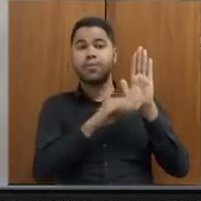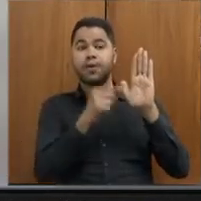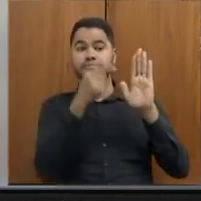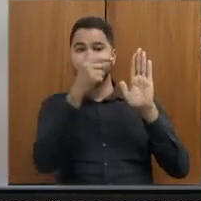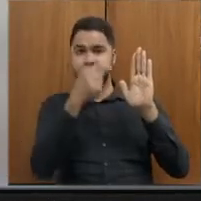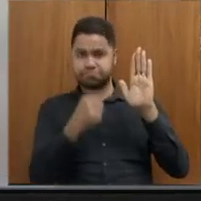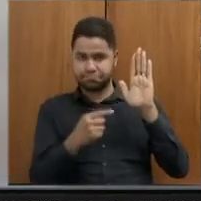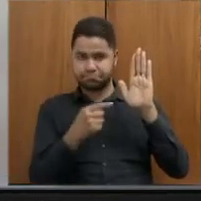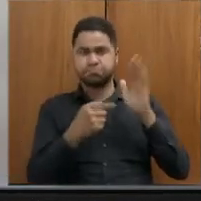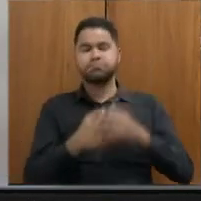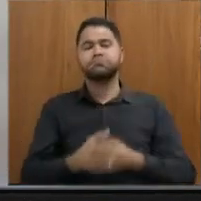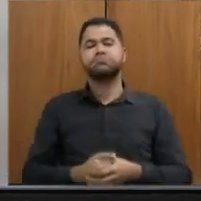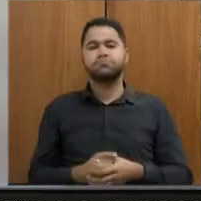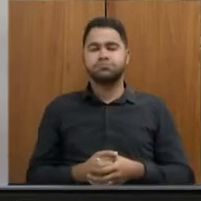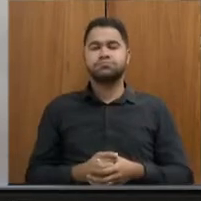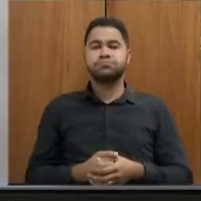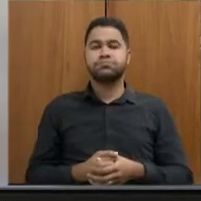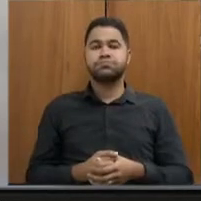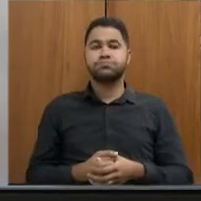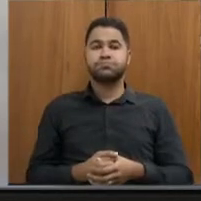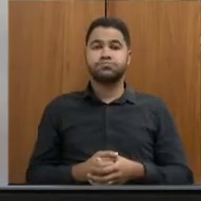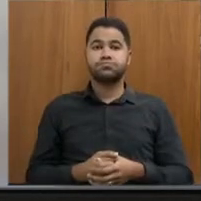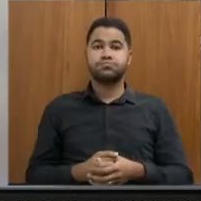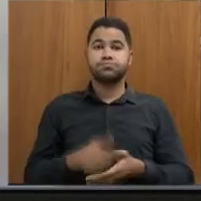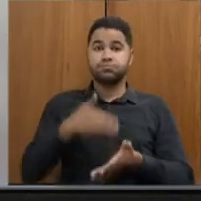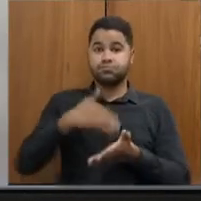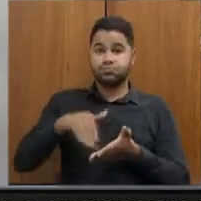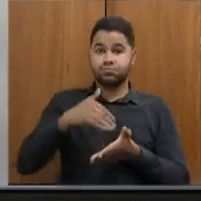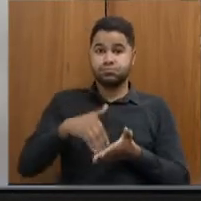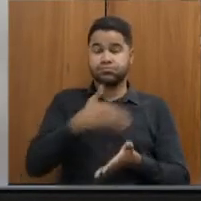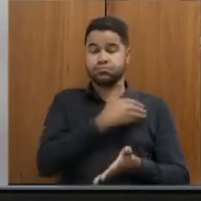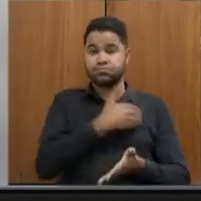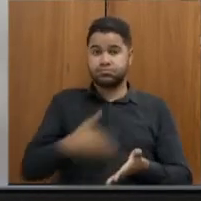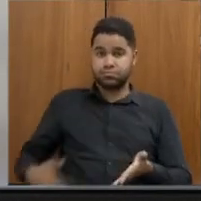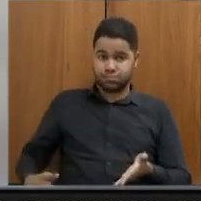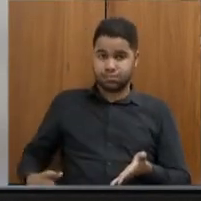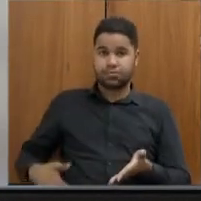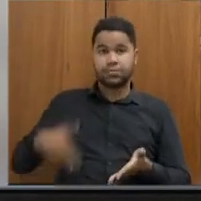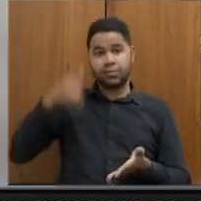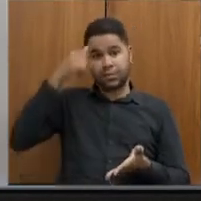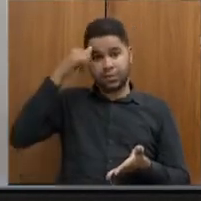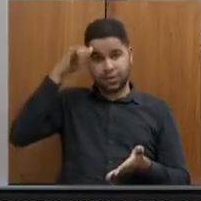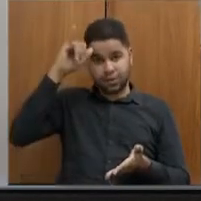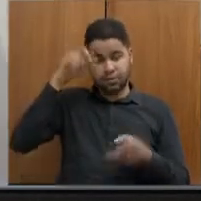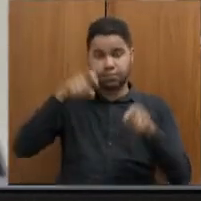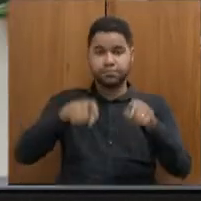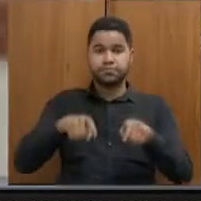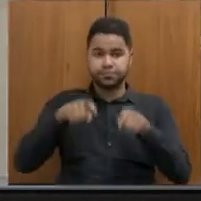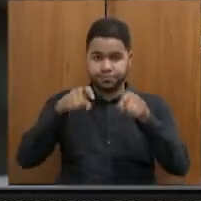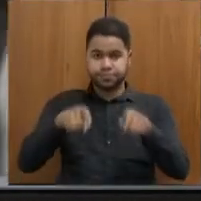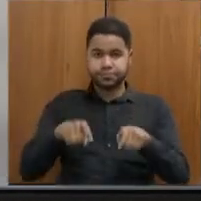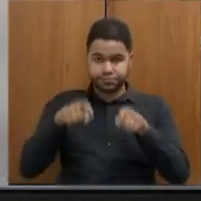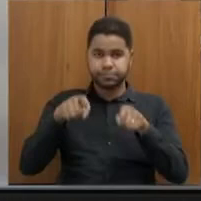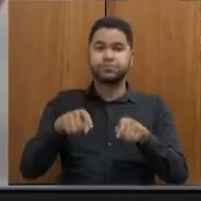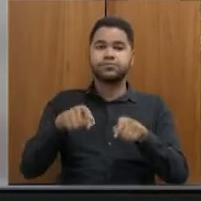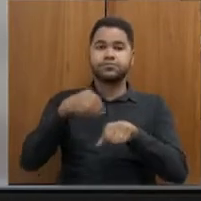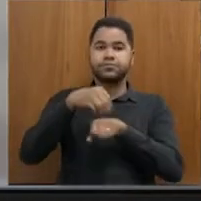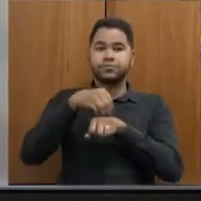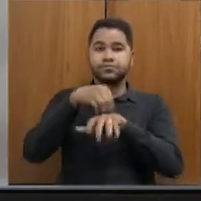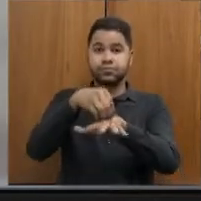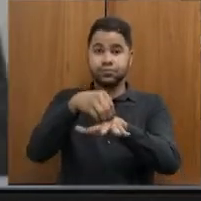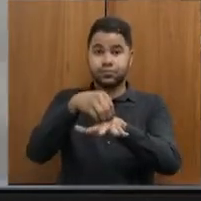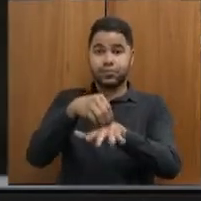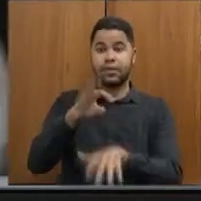e procedimentos o secretário de estado da agricultura pecuária e Abastecimento excelentíssimo senhor'